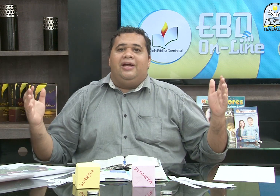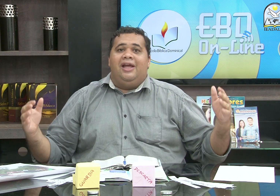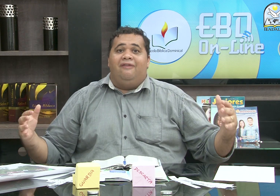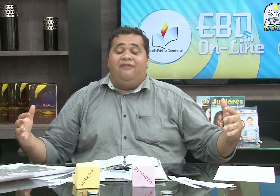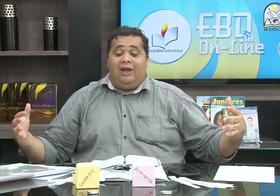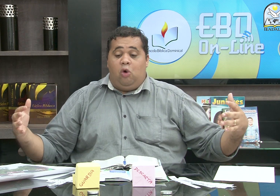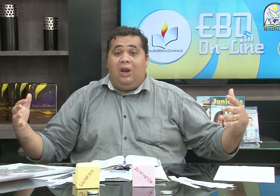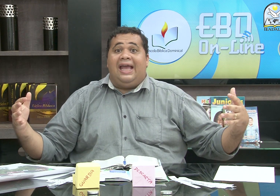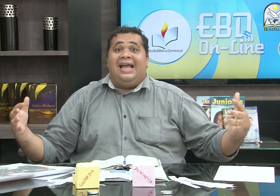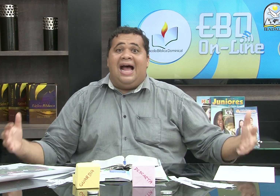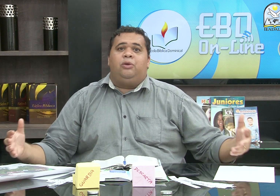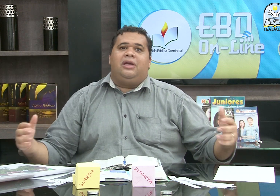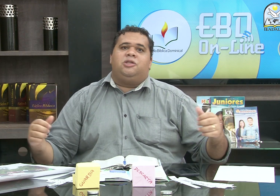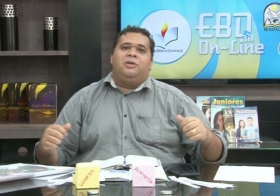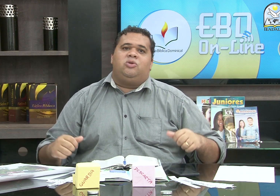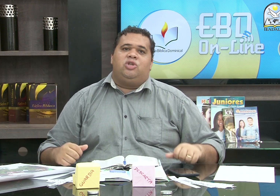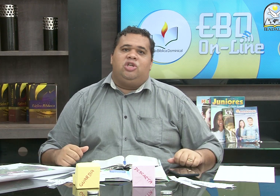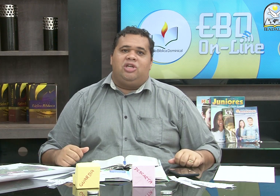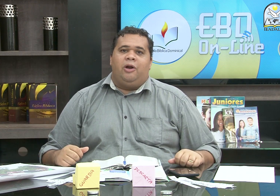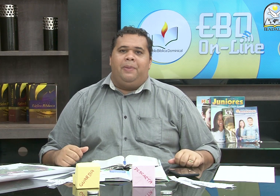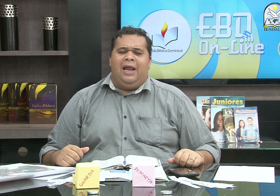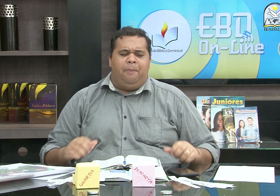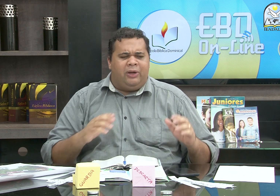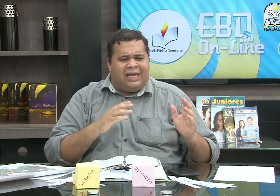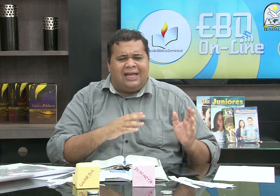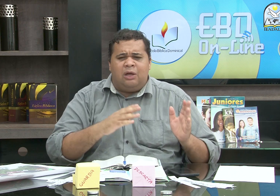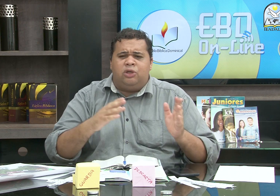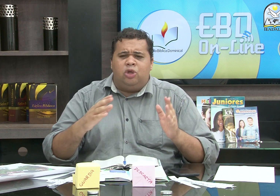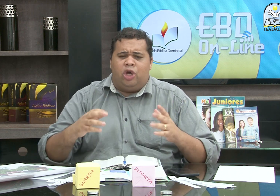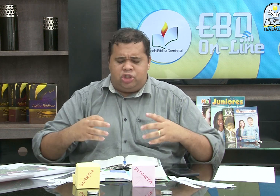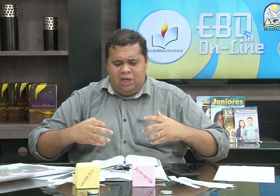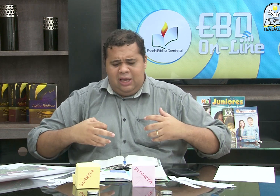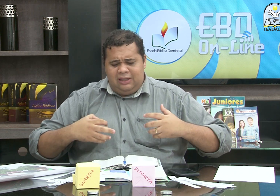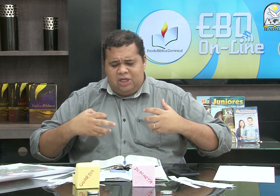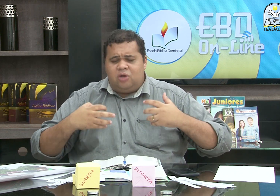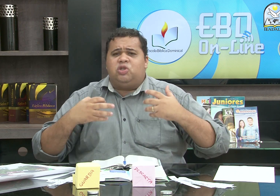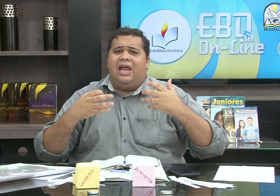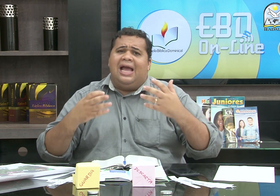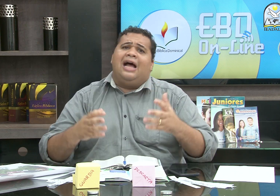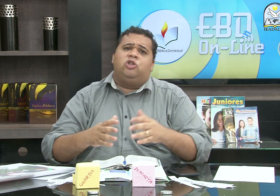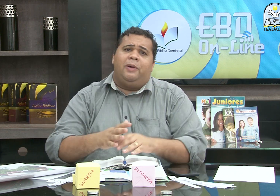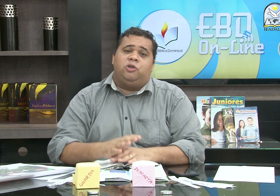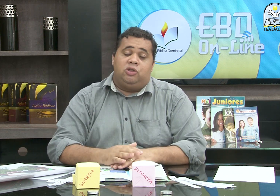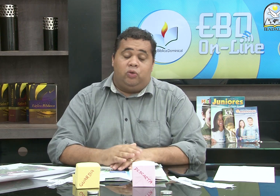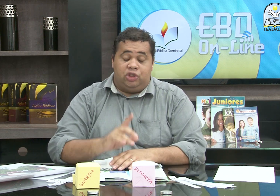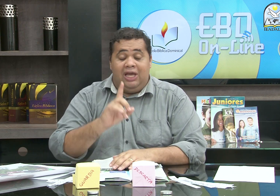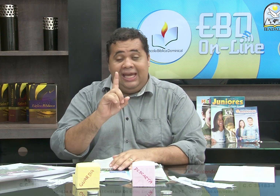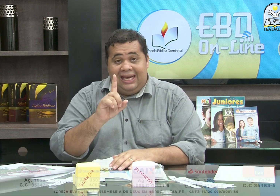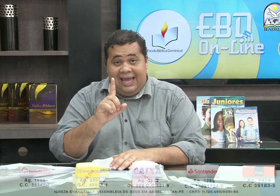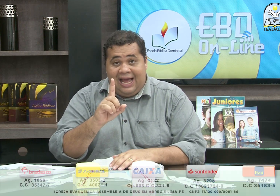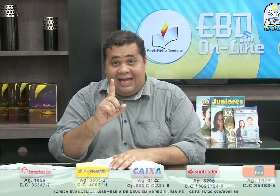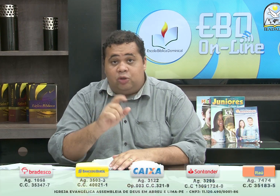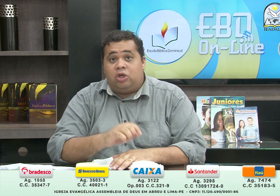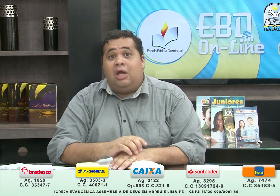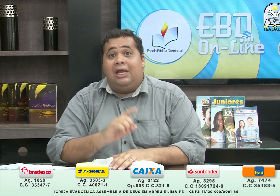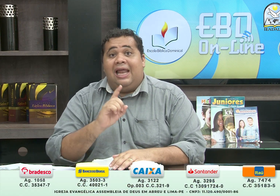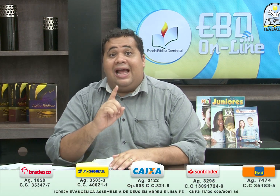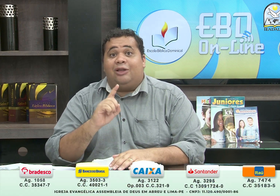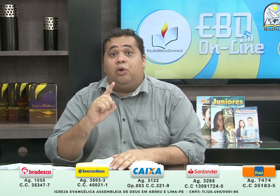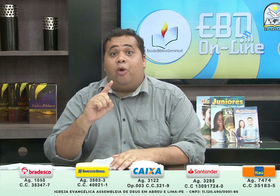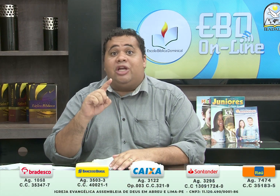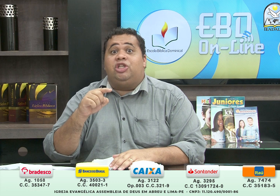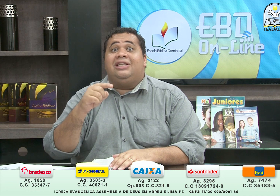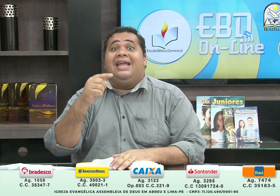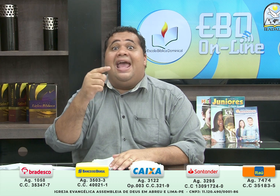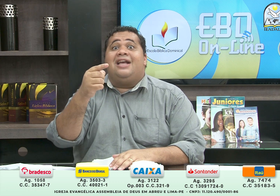memória viver com o legado que as pessoas deixaram para ela porque cada um de nós deixamos legados para as pessoas e legados e